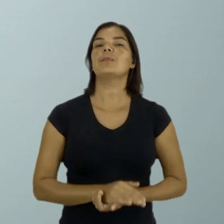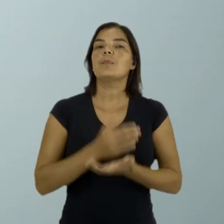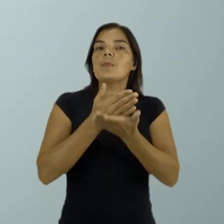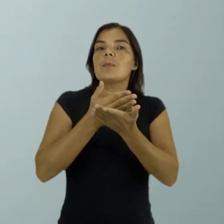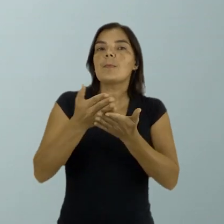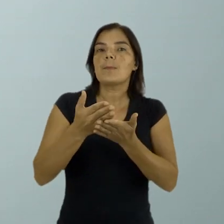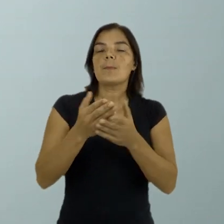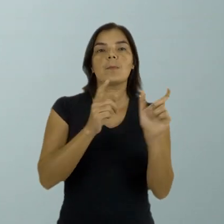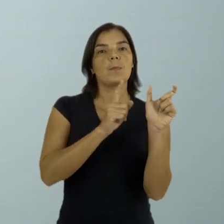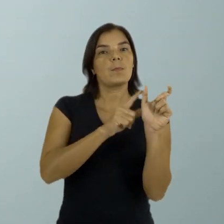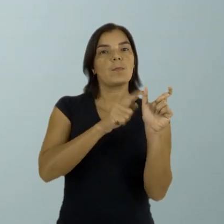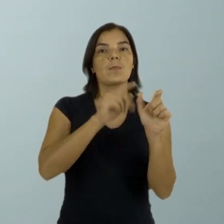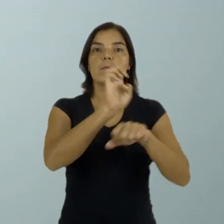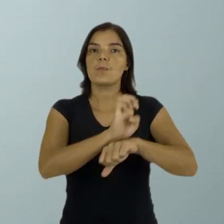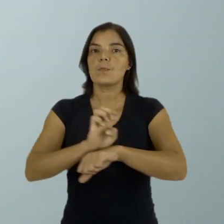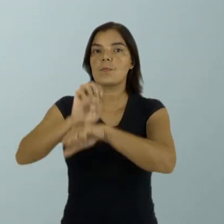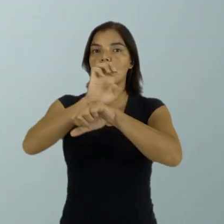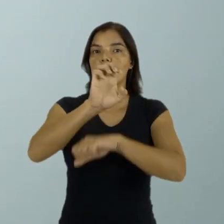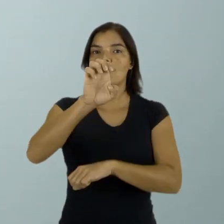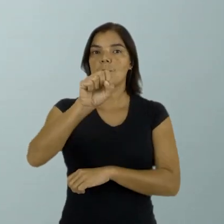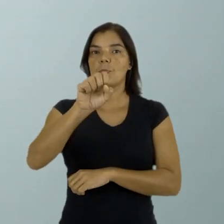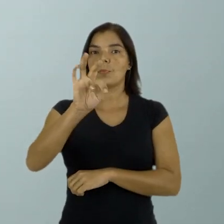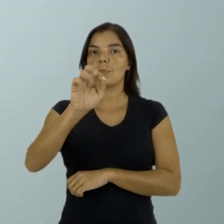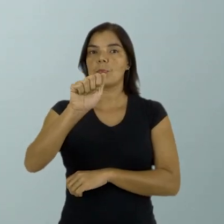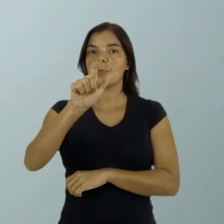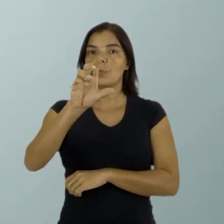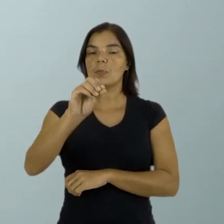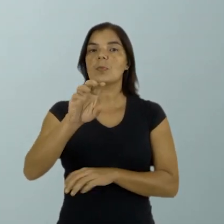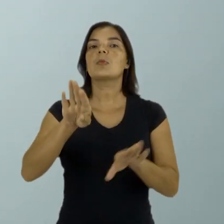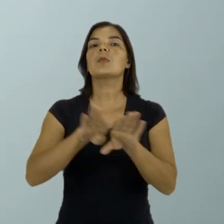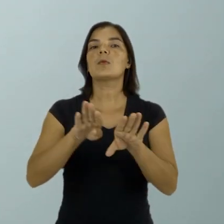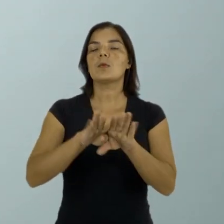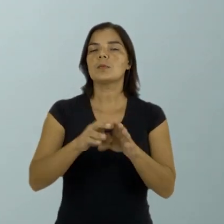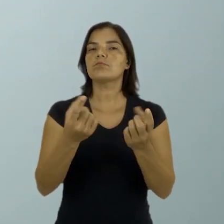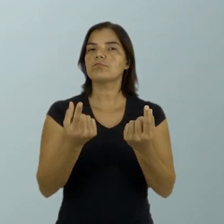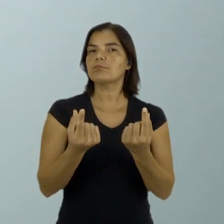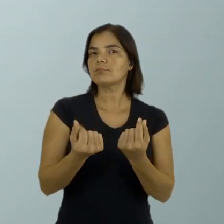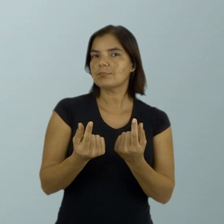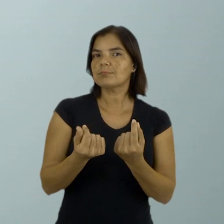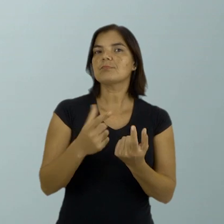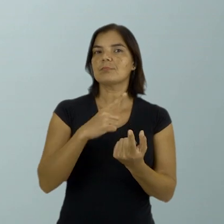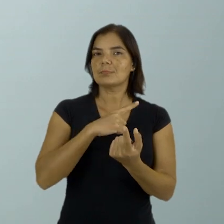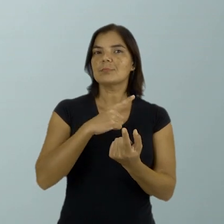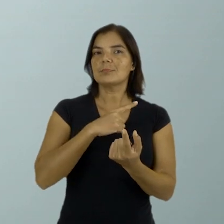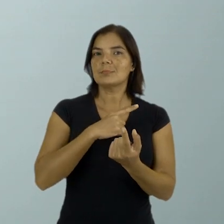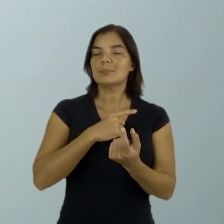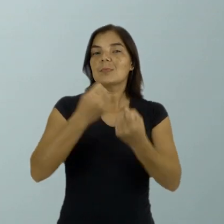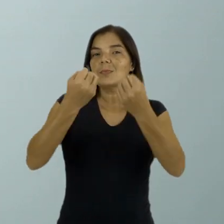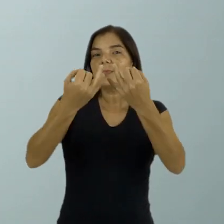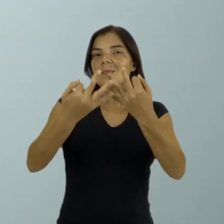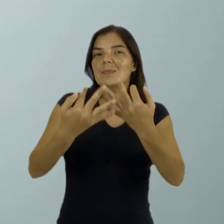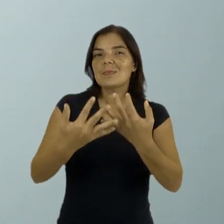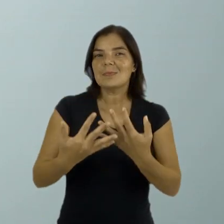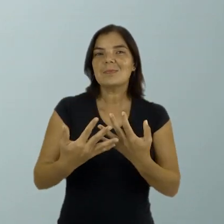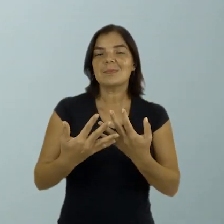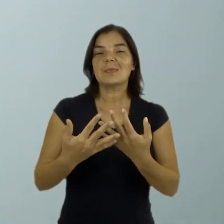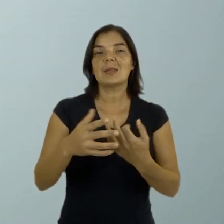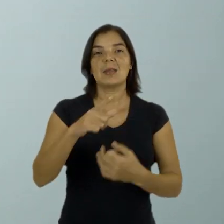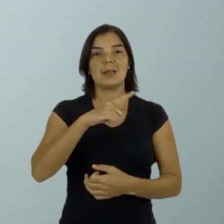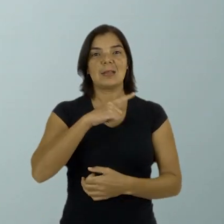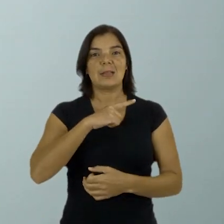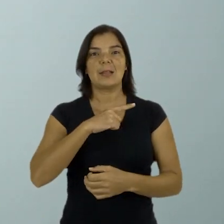começar, a palavra Estado, ela significa status, condição, né? É um conceito que remete